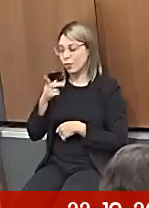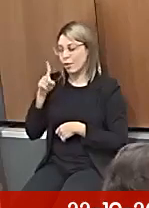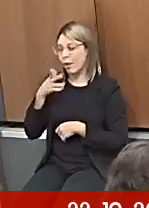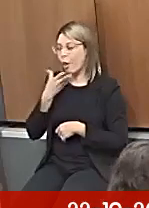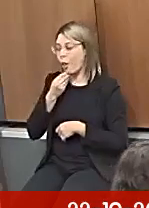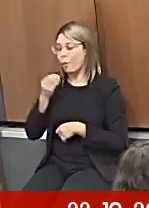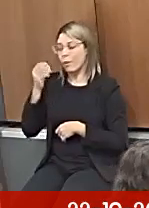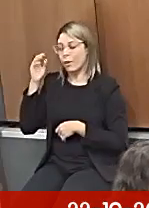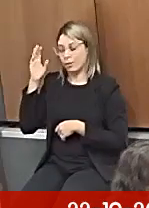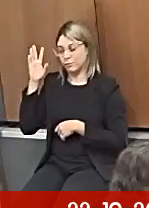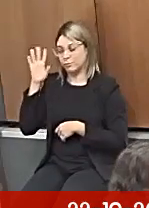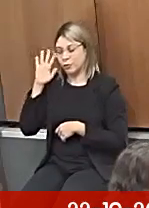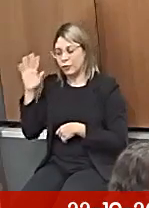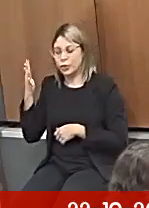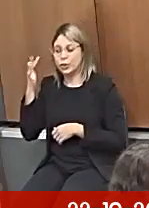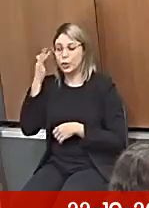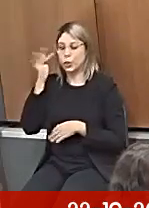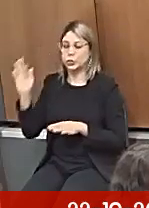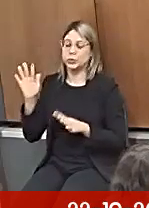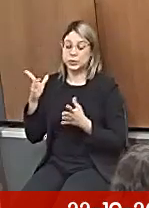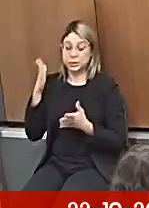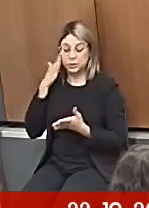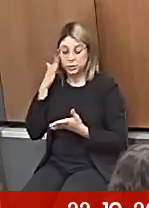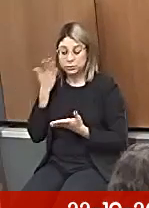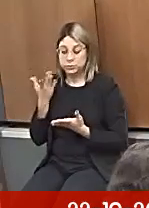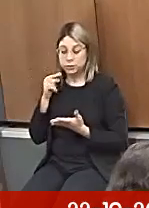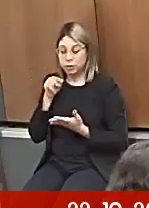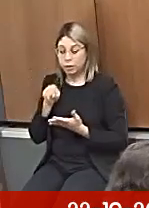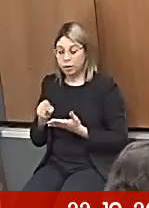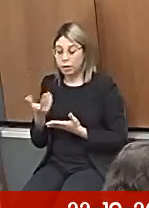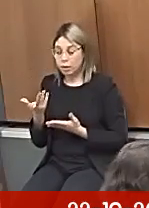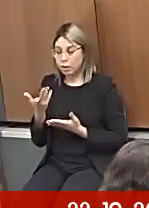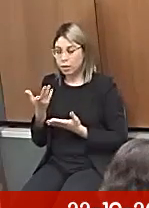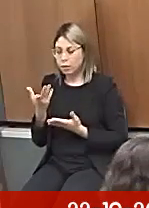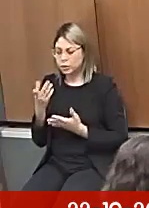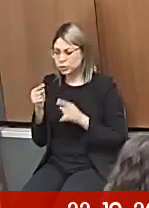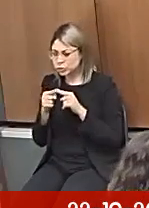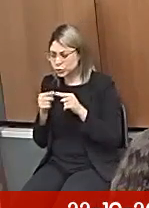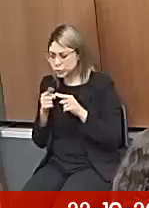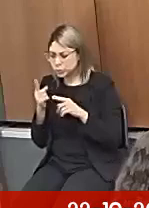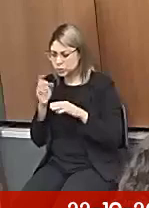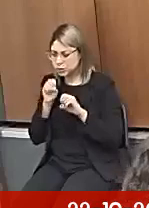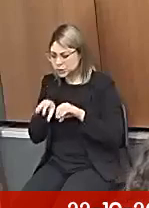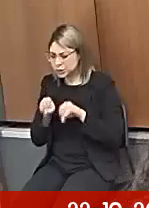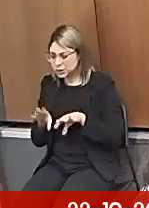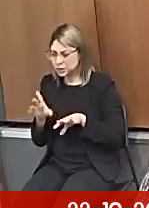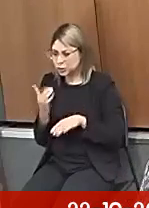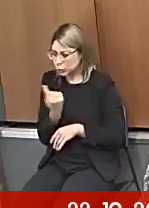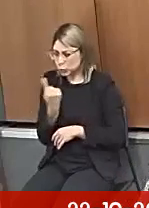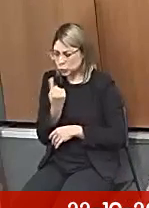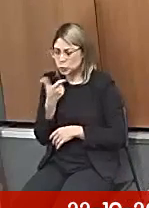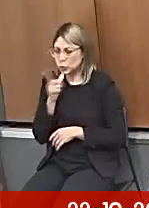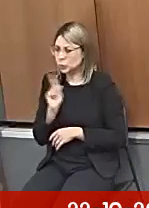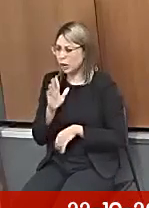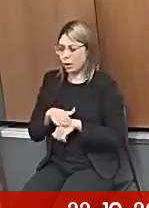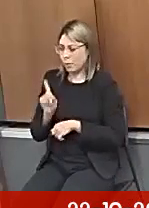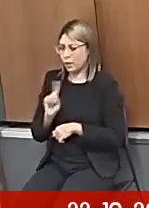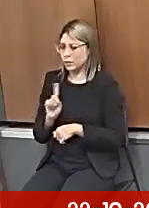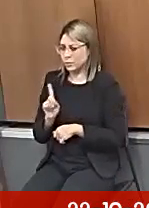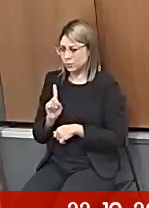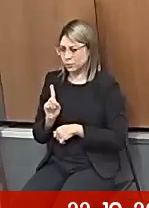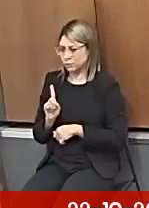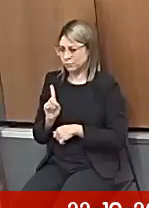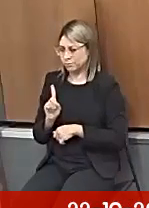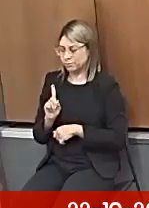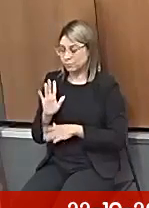filósofo, educador, enfim. O modelo de ensino, ele não se subsiste por si só mais, esse modelo tradicional.